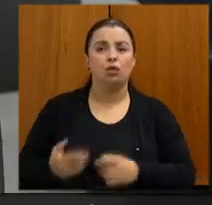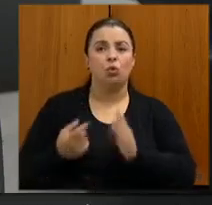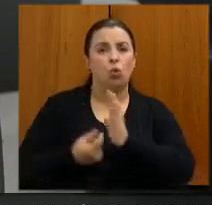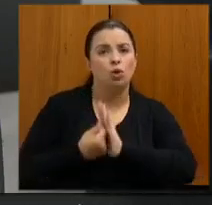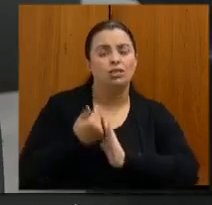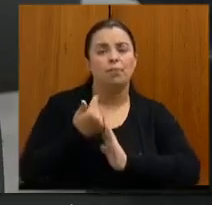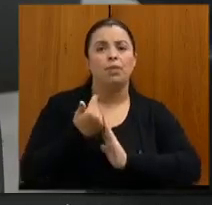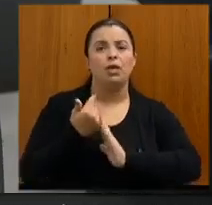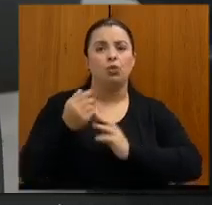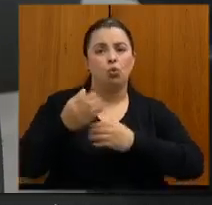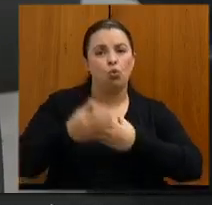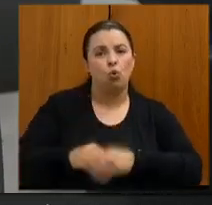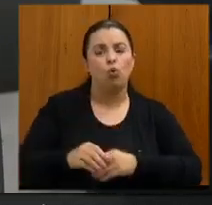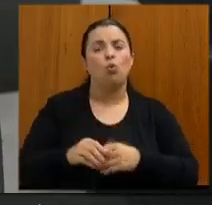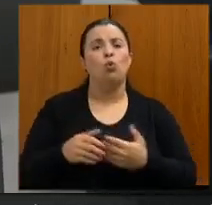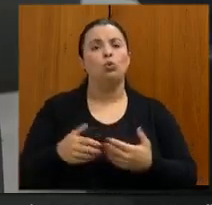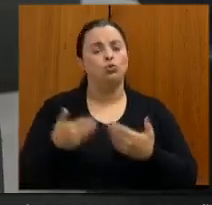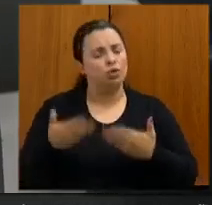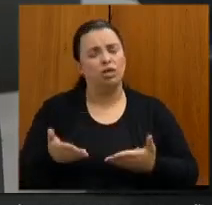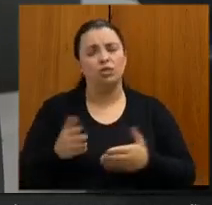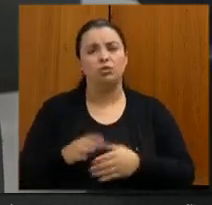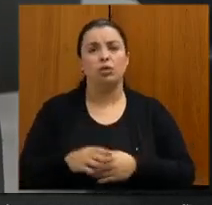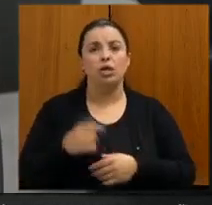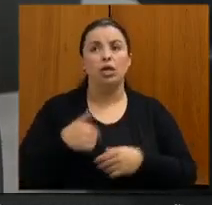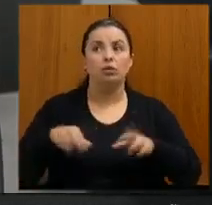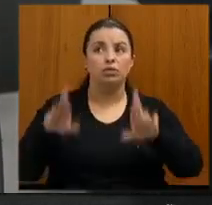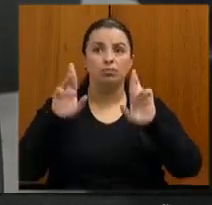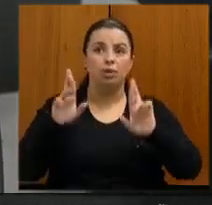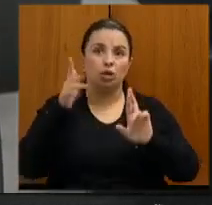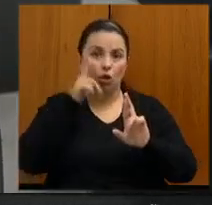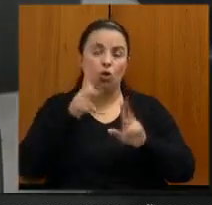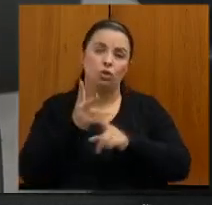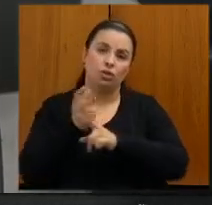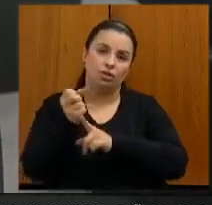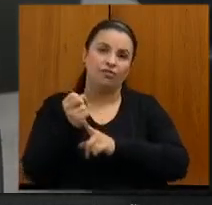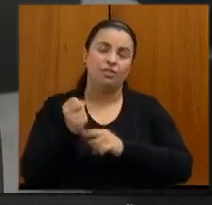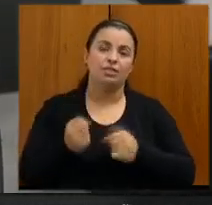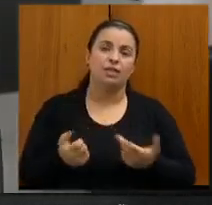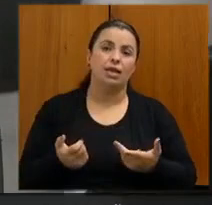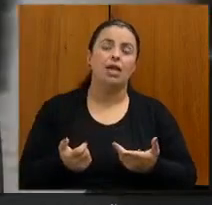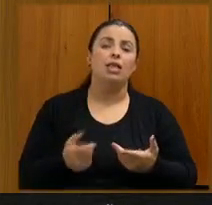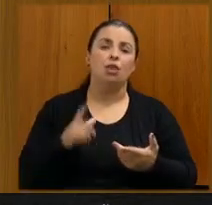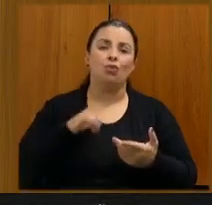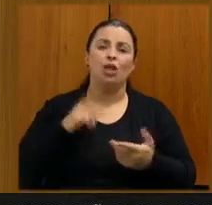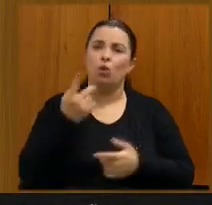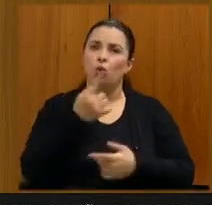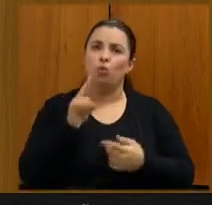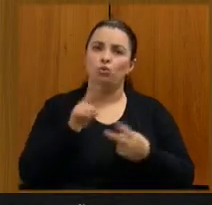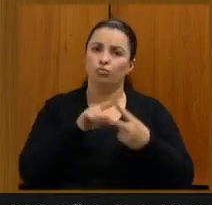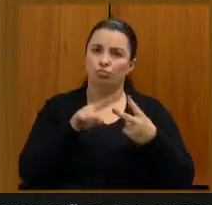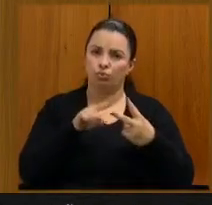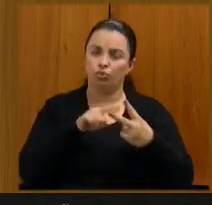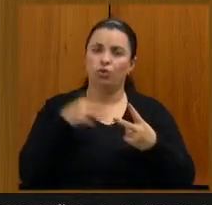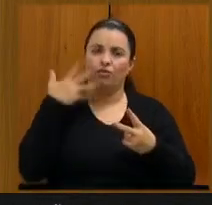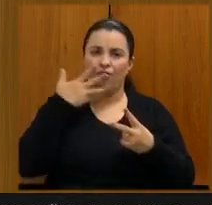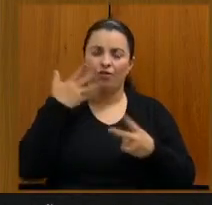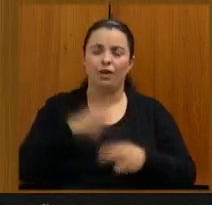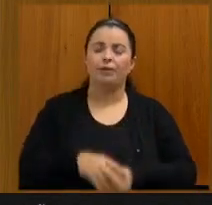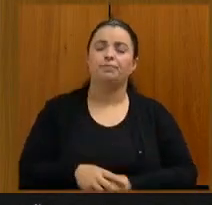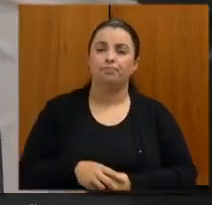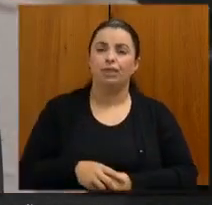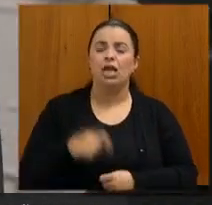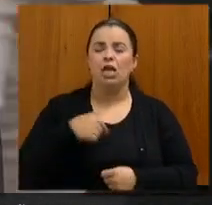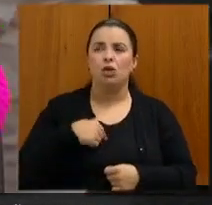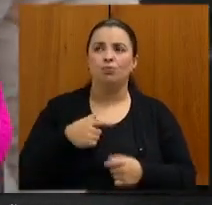isso espero que a gente alcance isso e ele ainda deixa a palavra para vocês dois Eu fiquei incomodado até